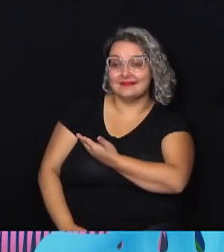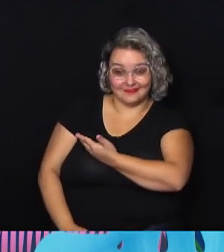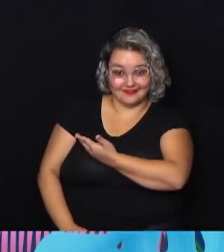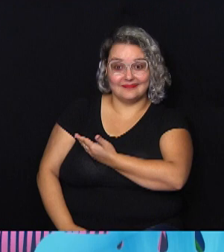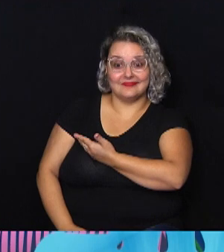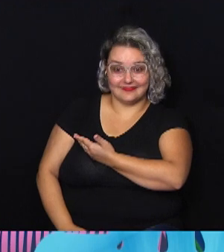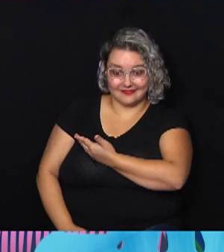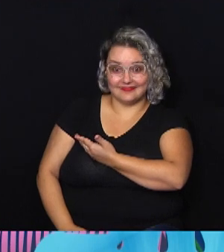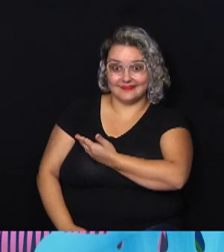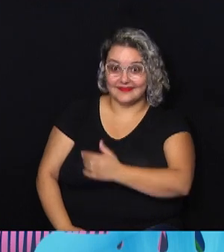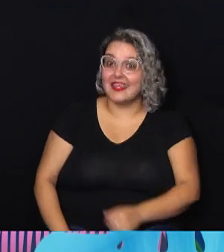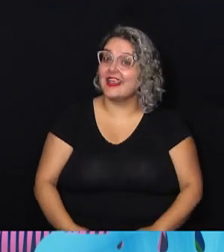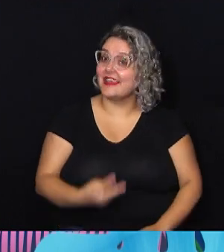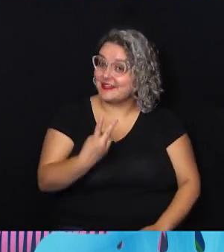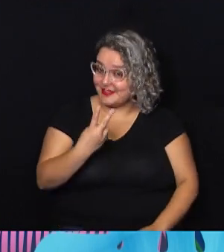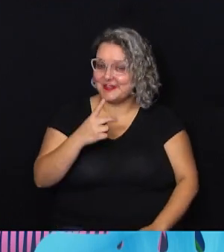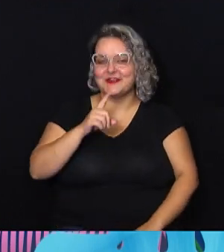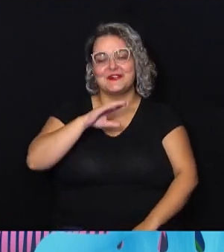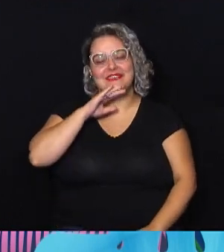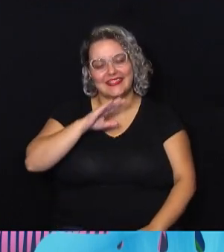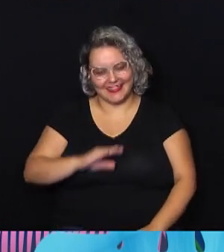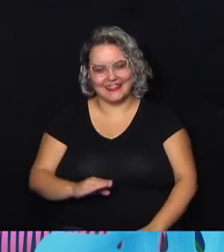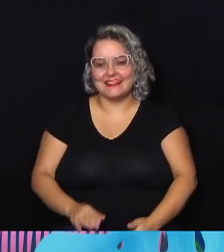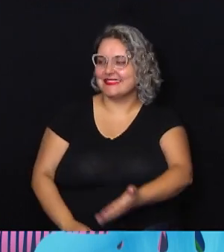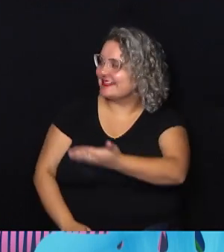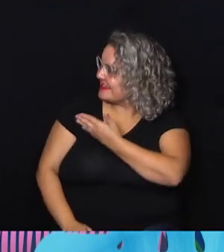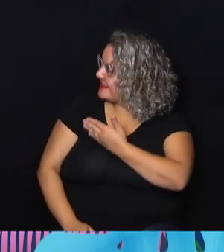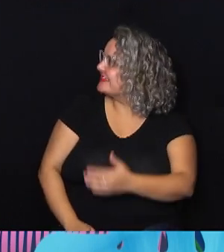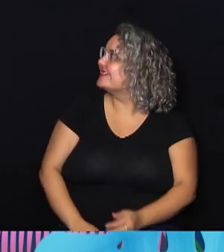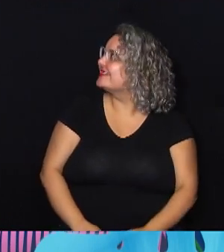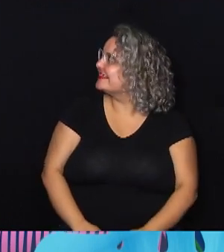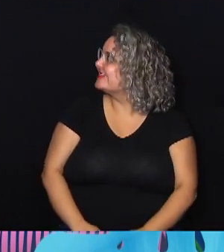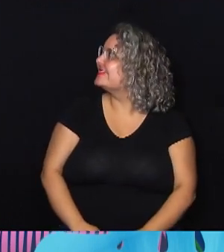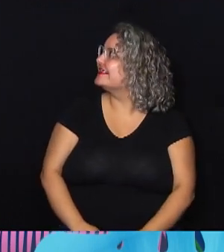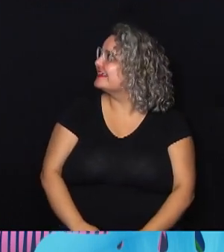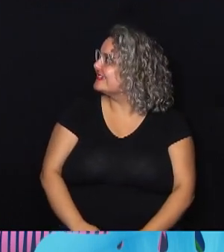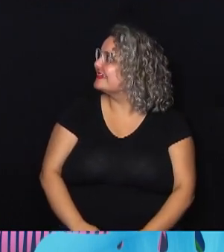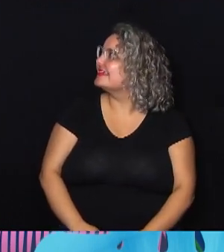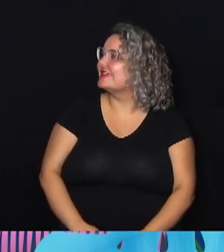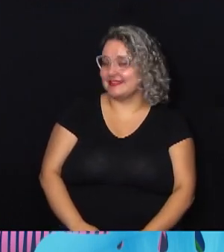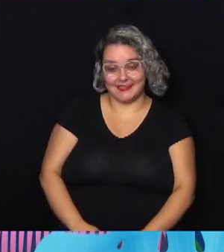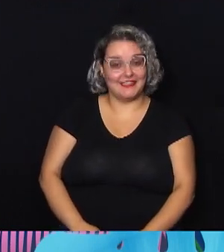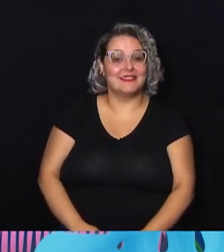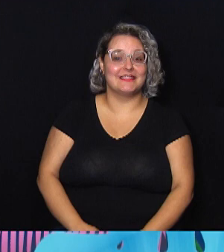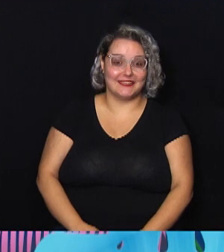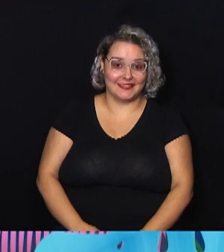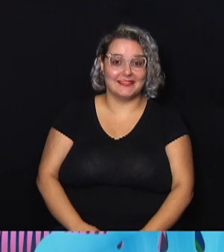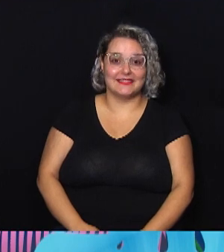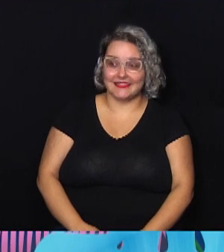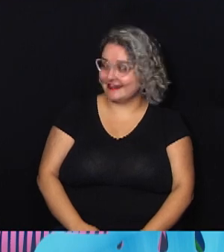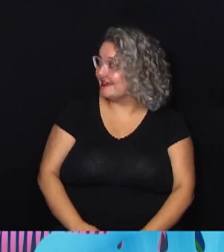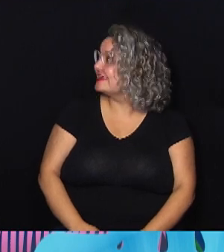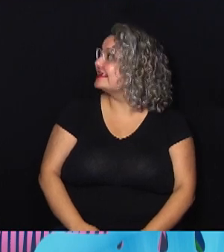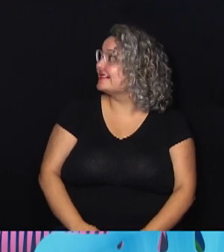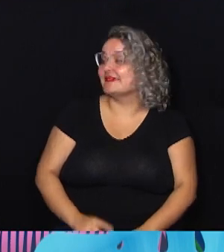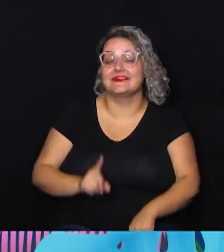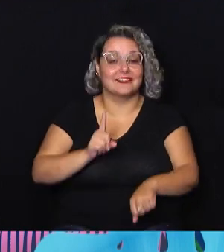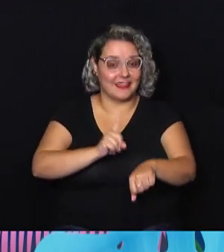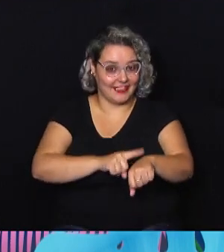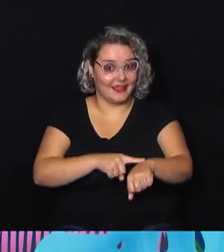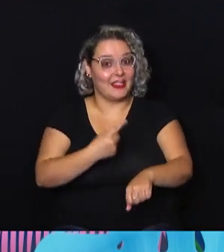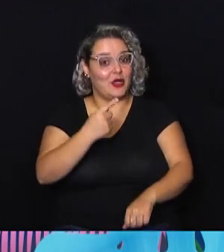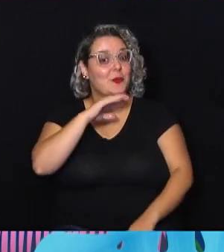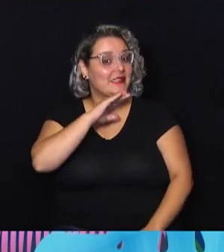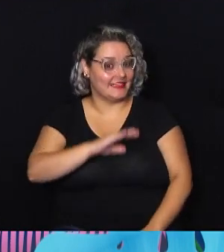Rosário, Cambuí, a partir das 2 da tarde. Unidos da Baden Powell, no Jardim Nova Europa, a partir da 1 da